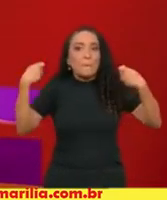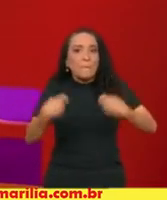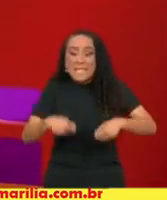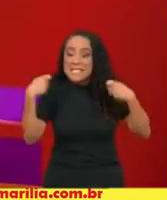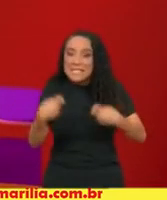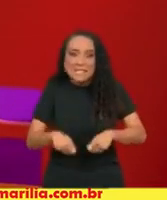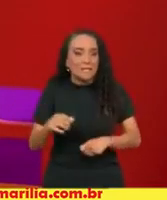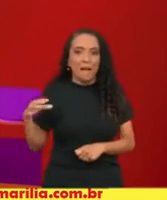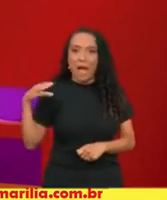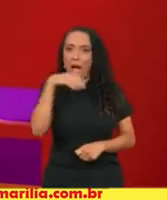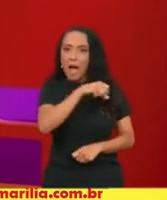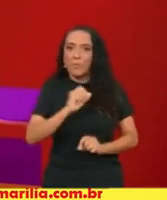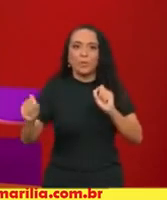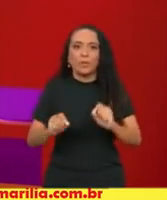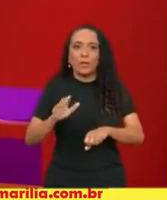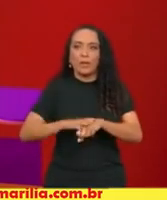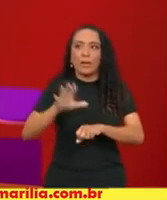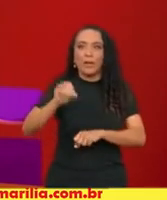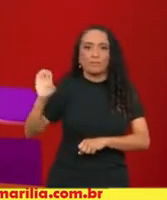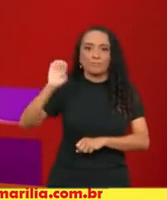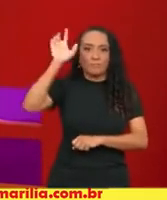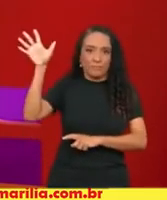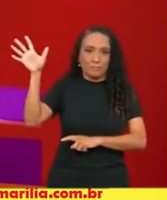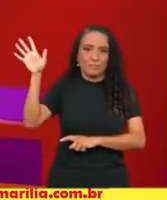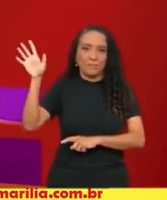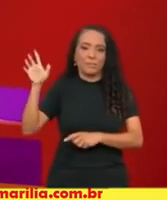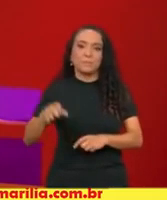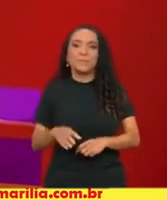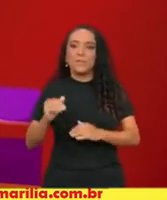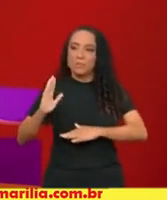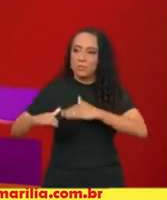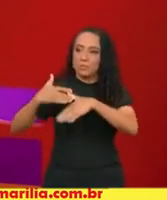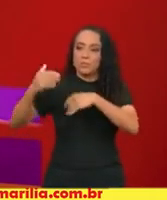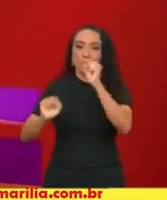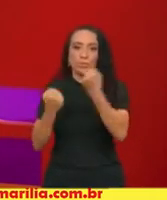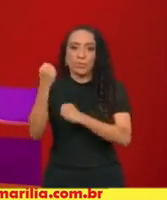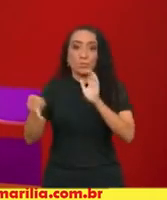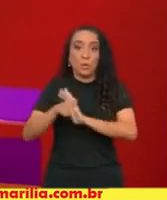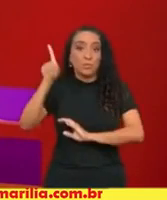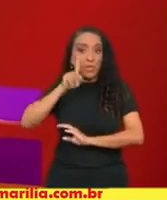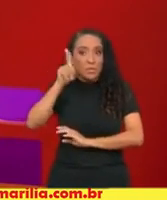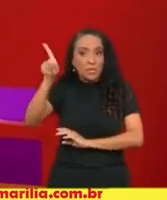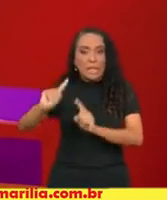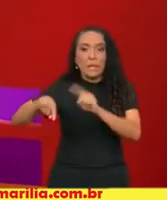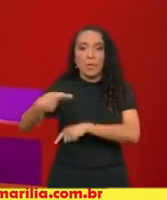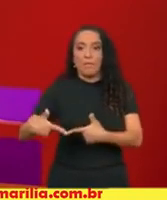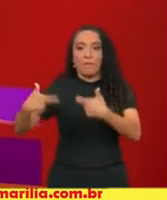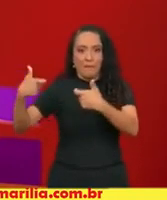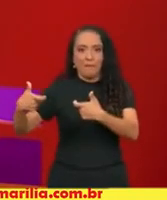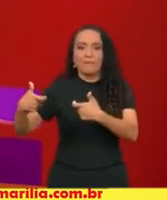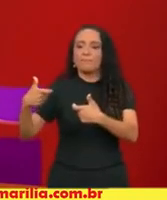emular o caso norte-americano, né? O crescimento industrial dos Estados Unidos pós-Guerra de Secessão